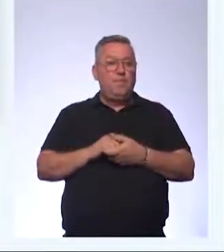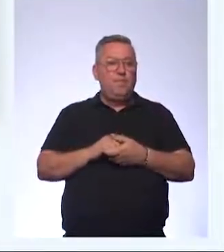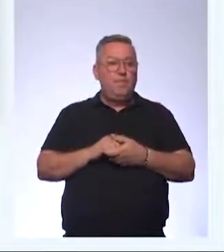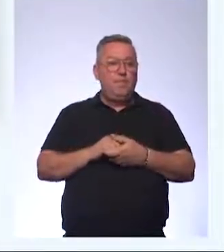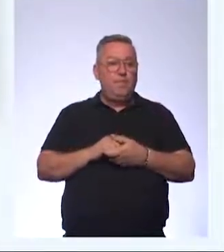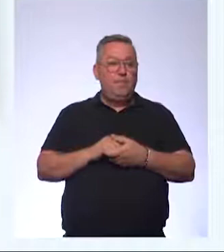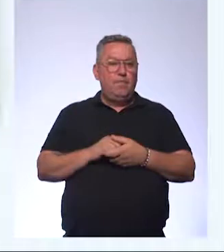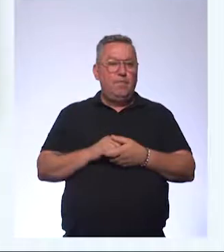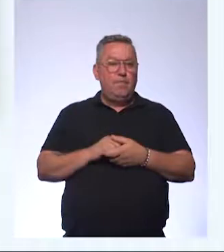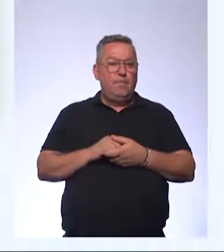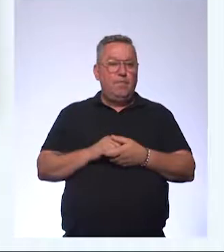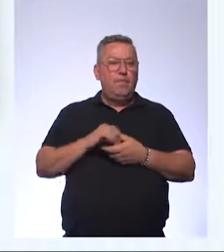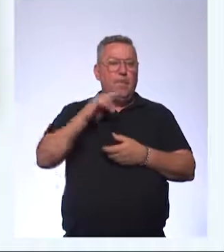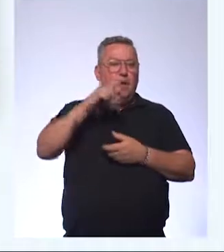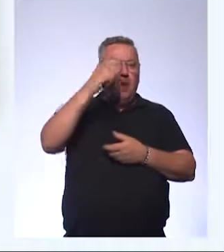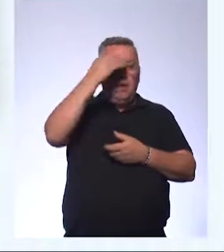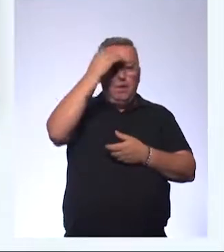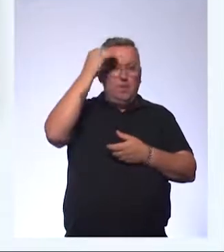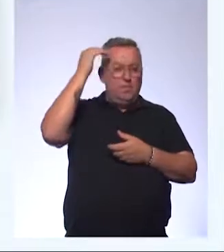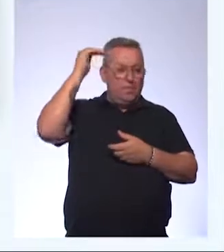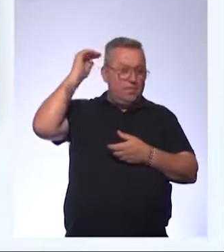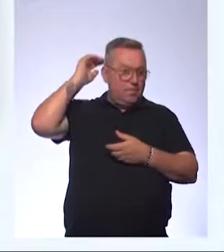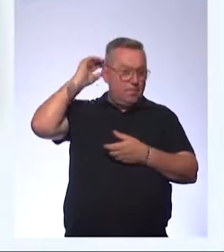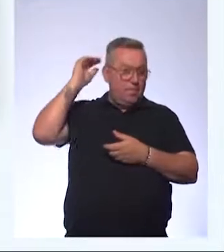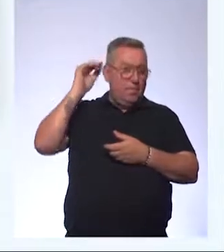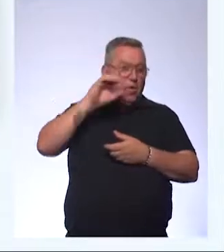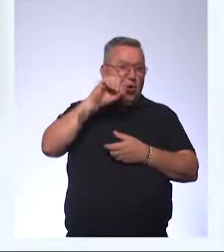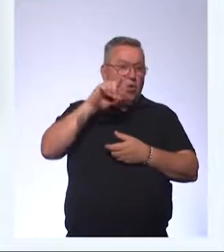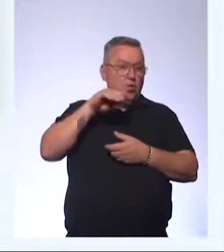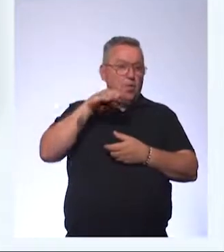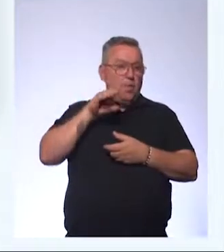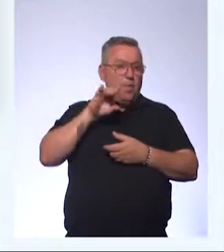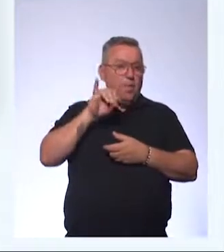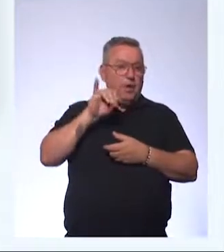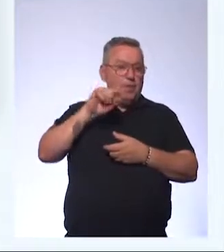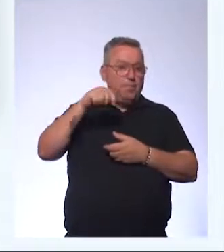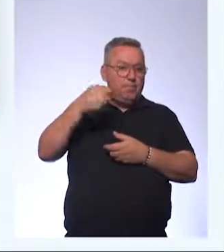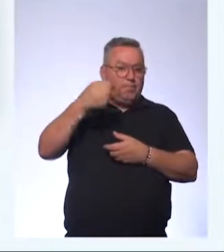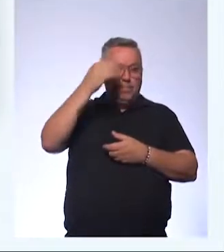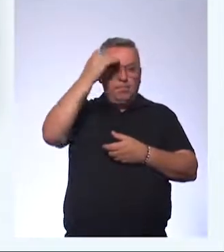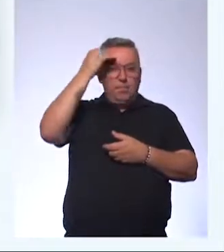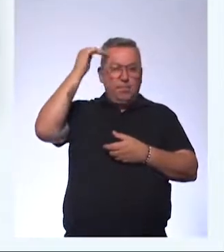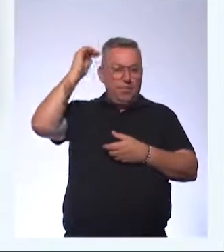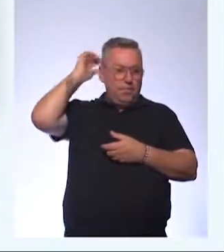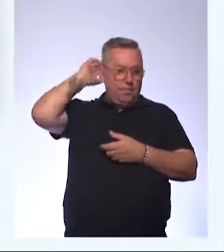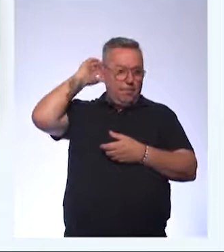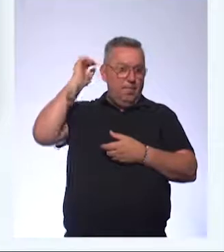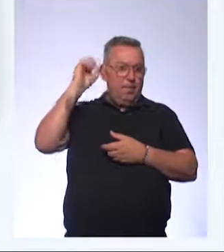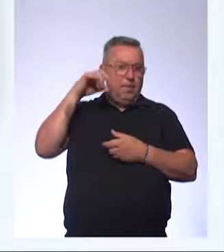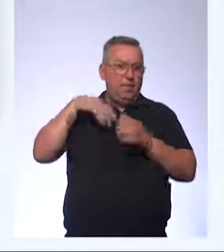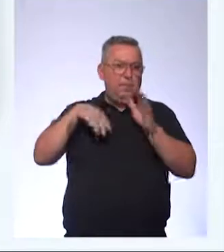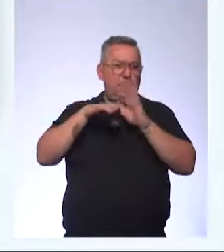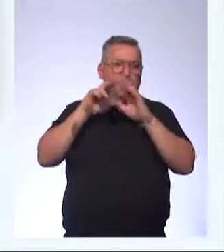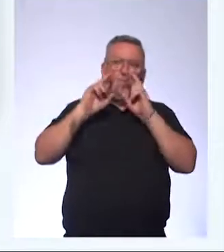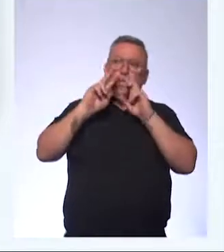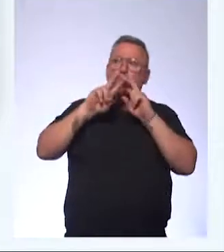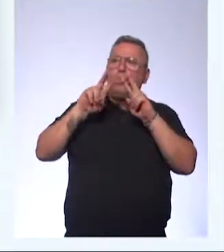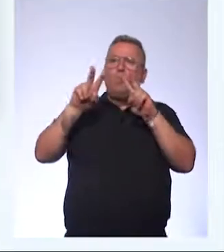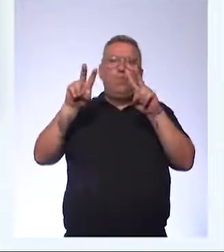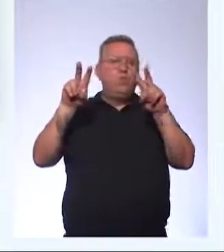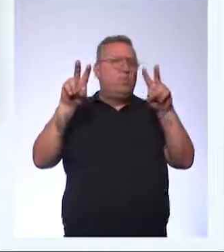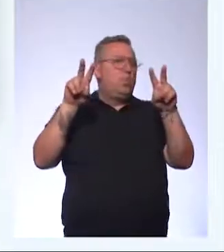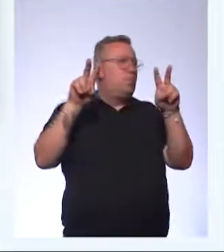Aqui é o líder zumbi, né? Ele ficava aqui no topo para ver se não chegava nenhum invasor,